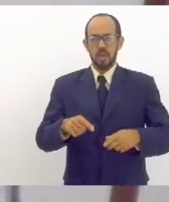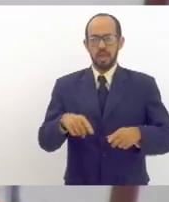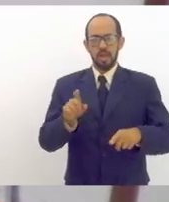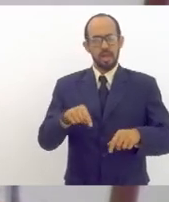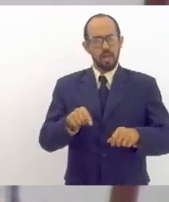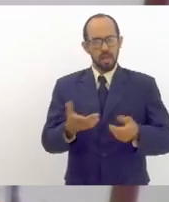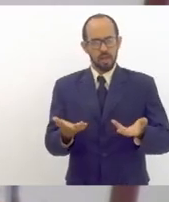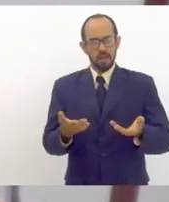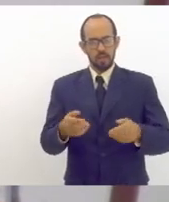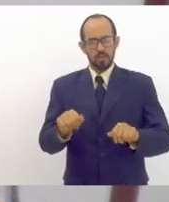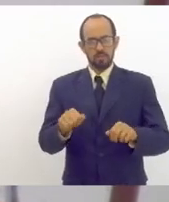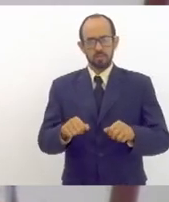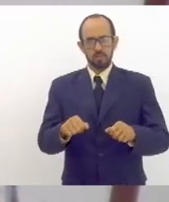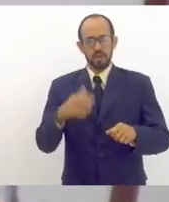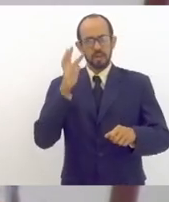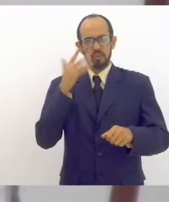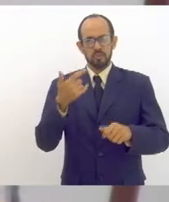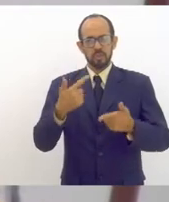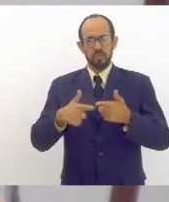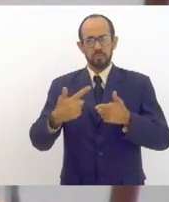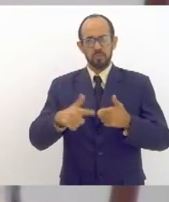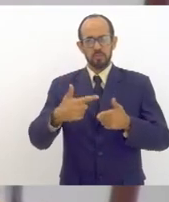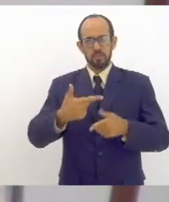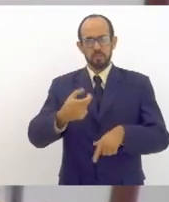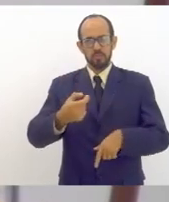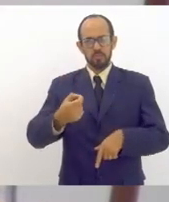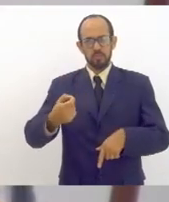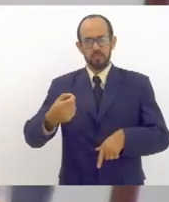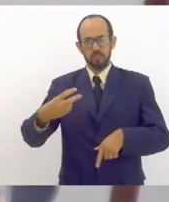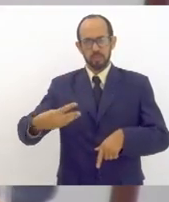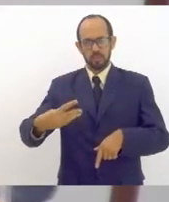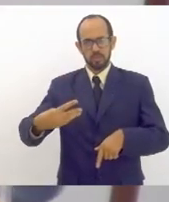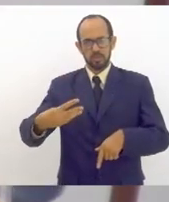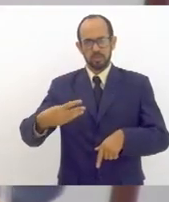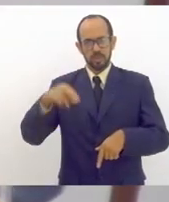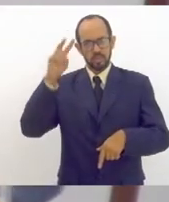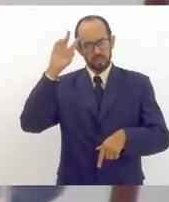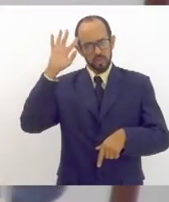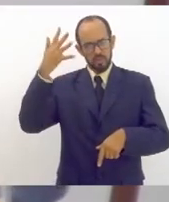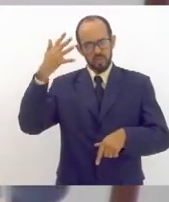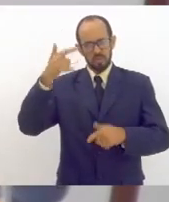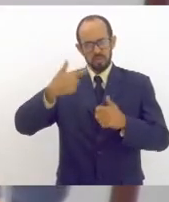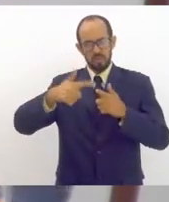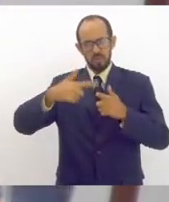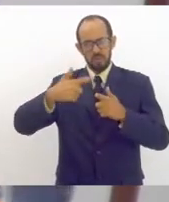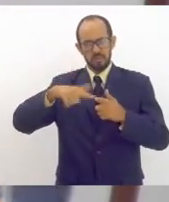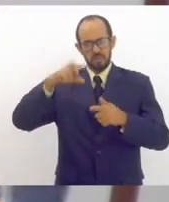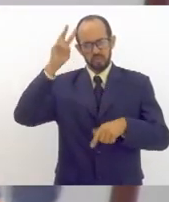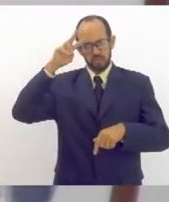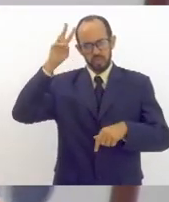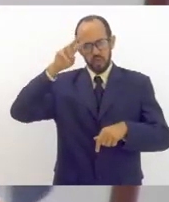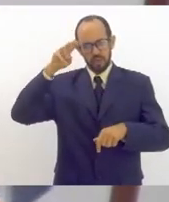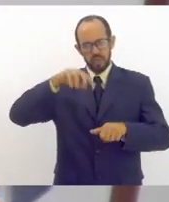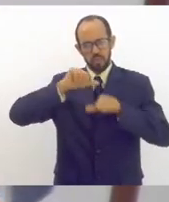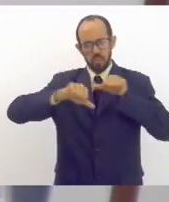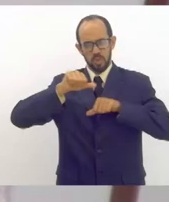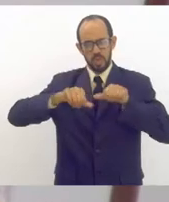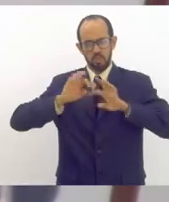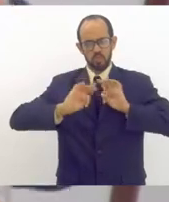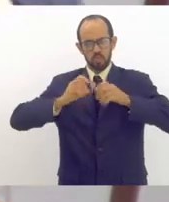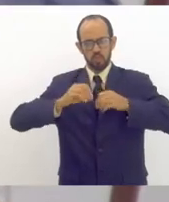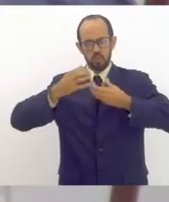alguma coisa relacionada a 2003 no concurso da SEAP resolver questão de história que ia mudar toda a dinâmica do concurso